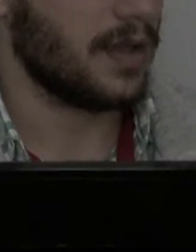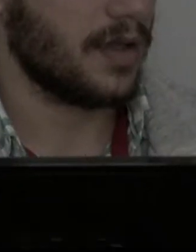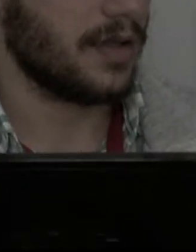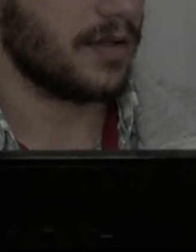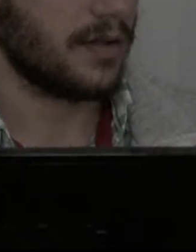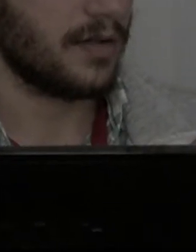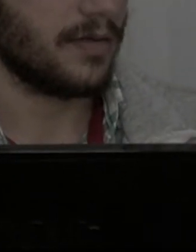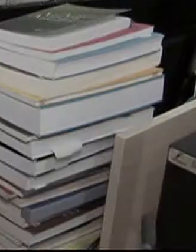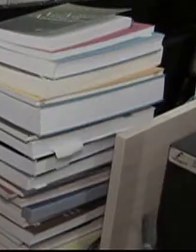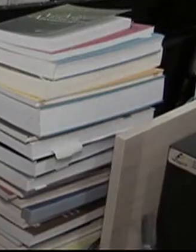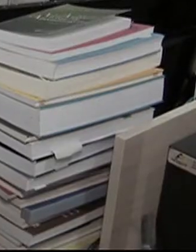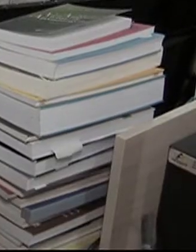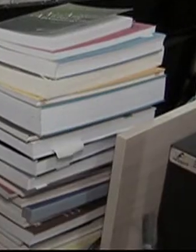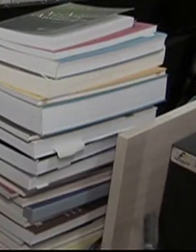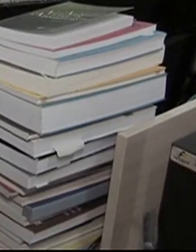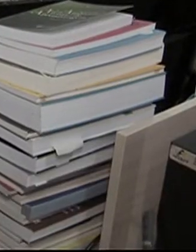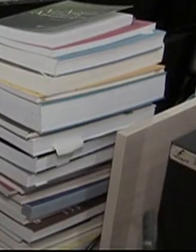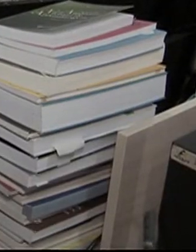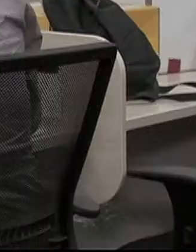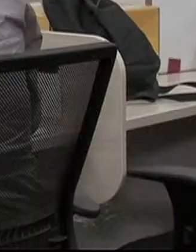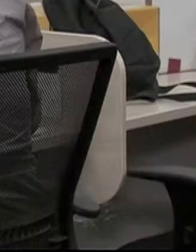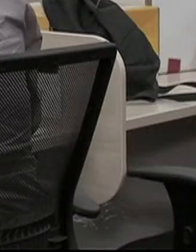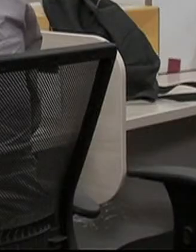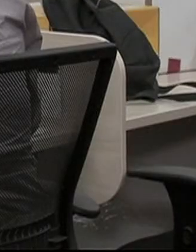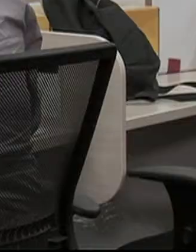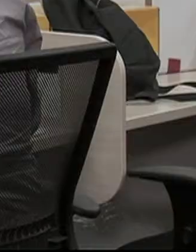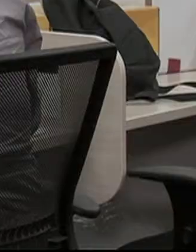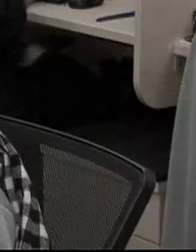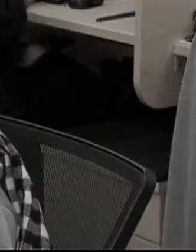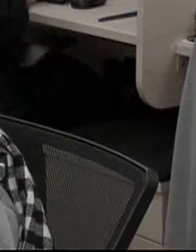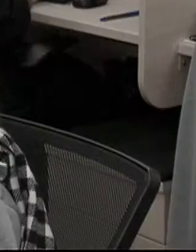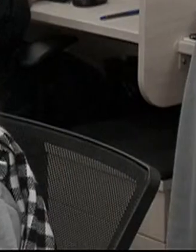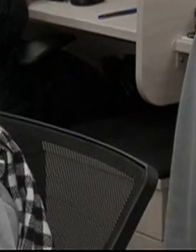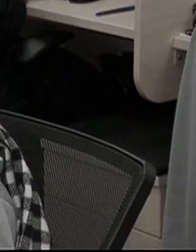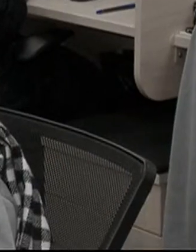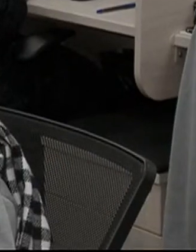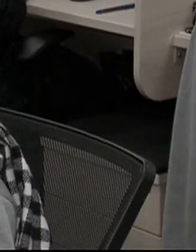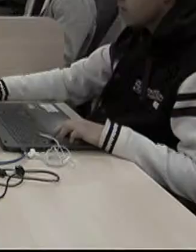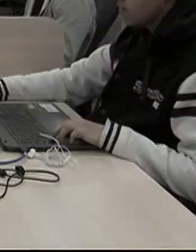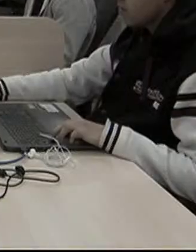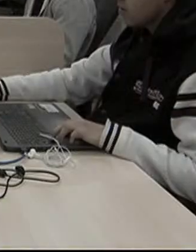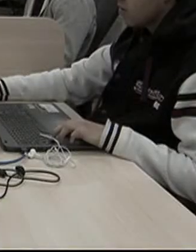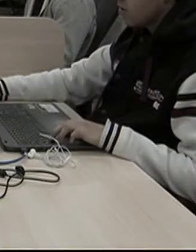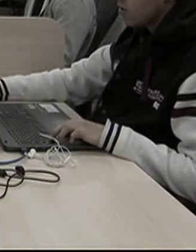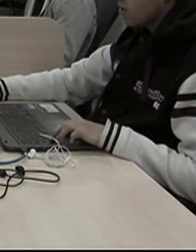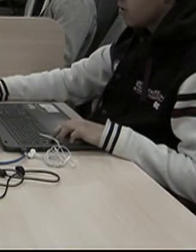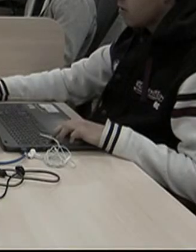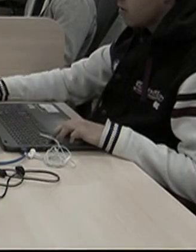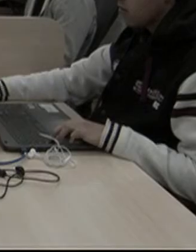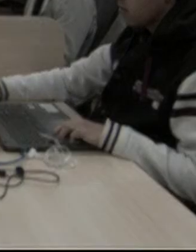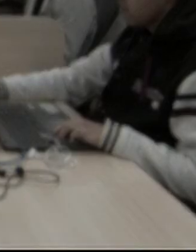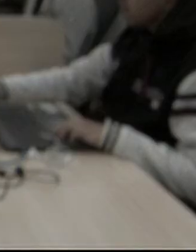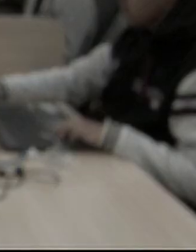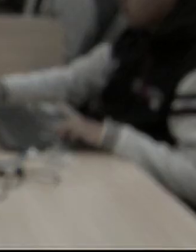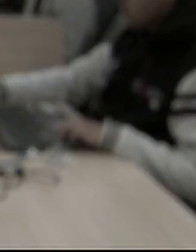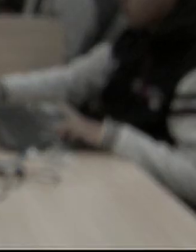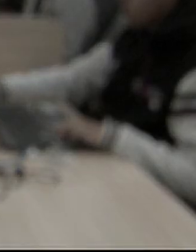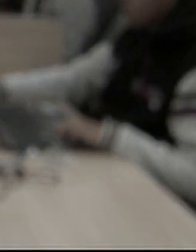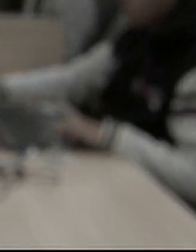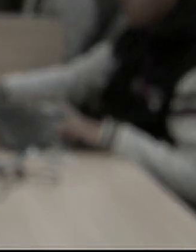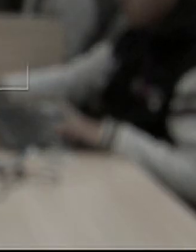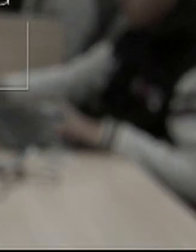A Univesp é formada por uma equipe comprometida em proporcionar a melhor experiência de aprendizagem para o aluno.